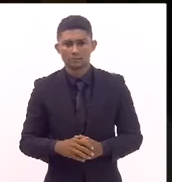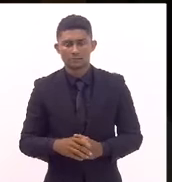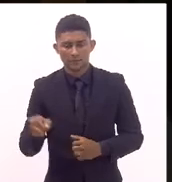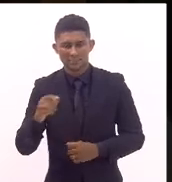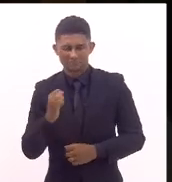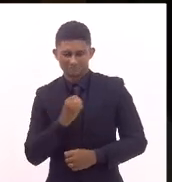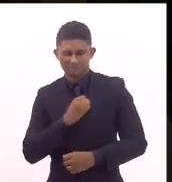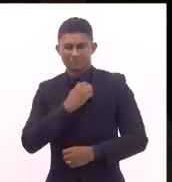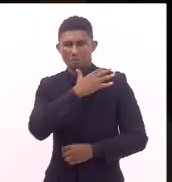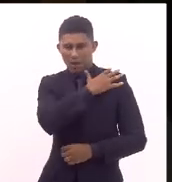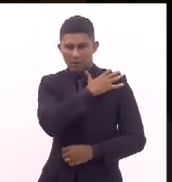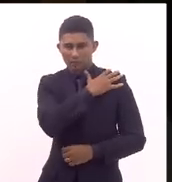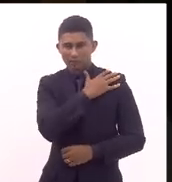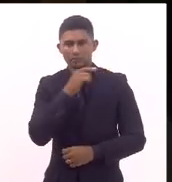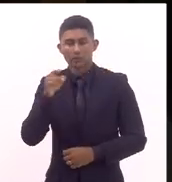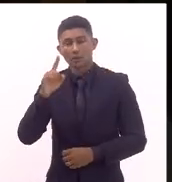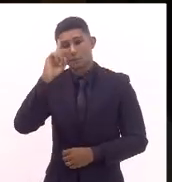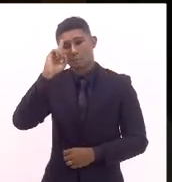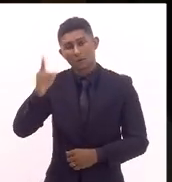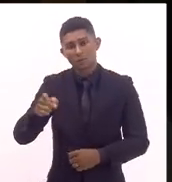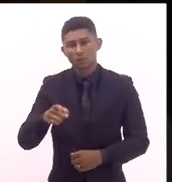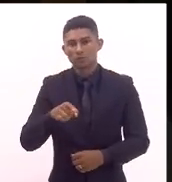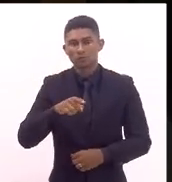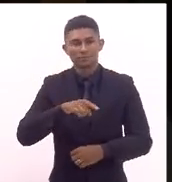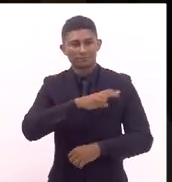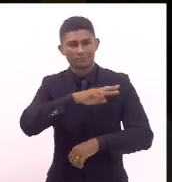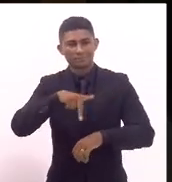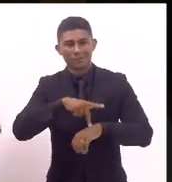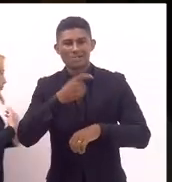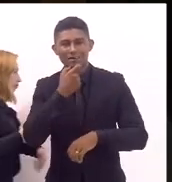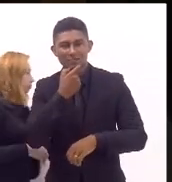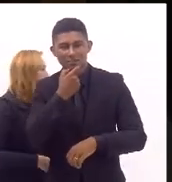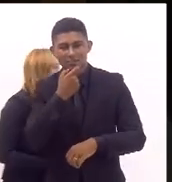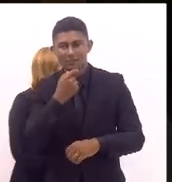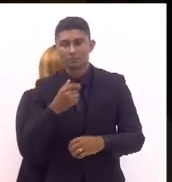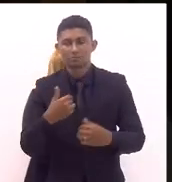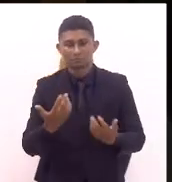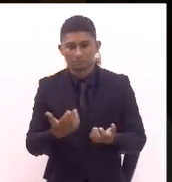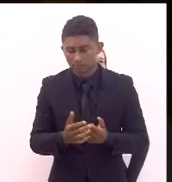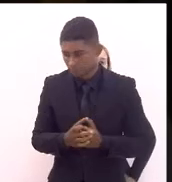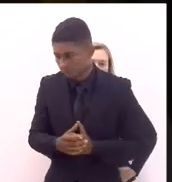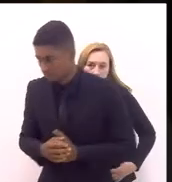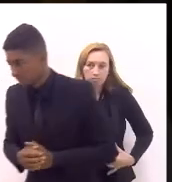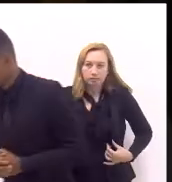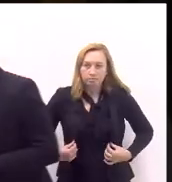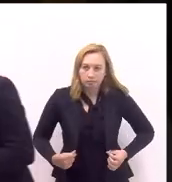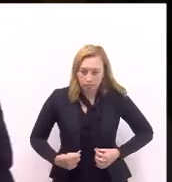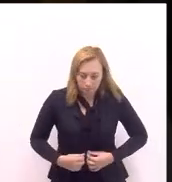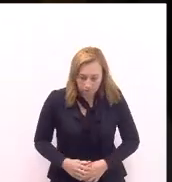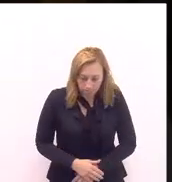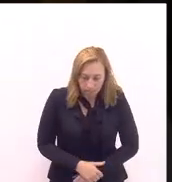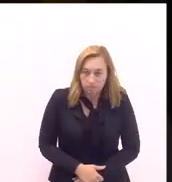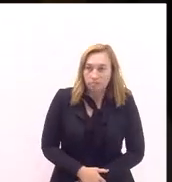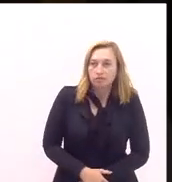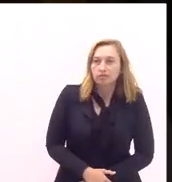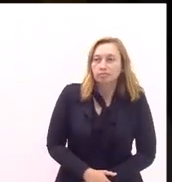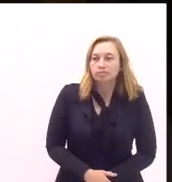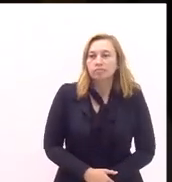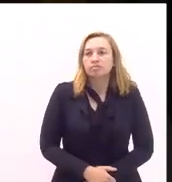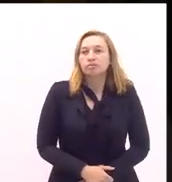me enviou a Londres num congresso sobre a raça no mundo as raças no mundo